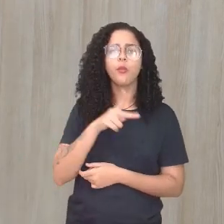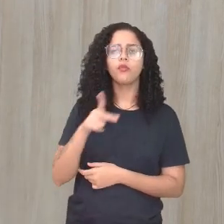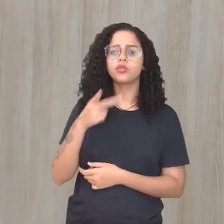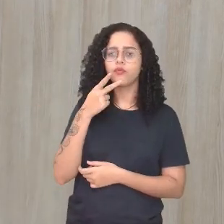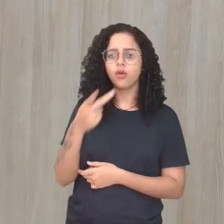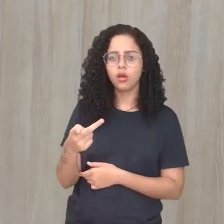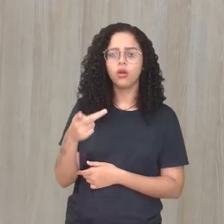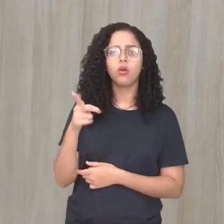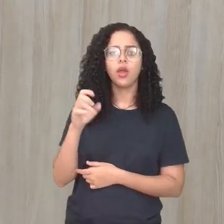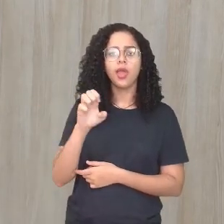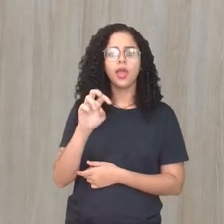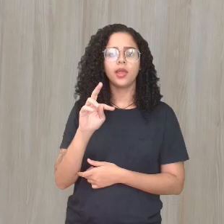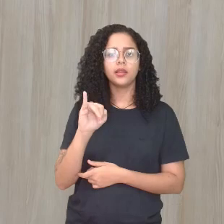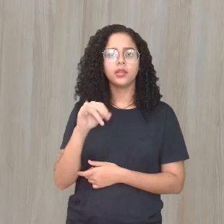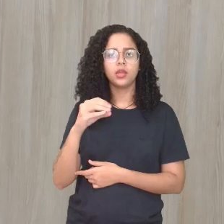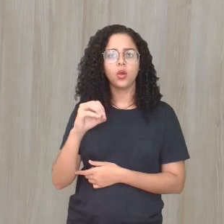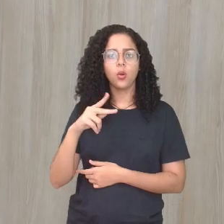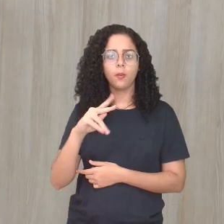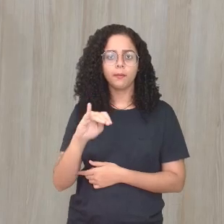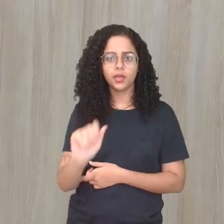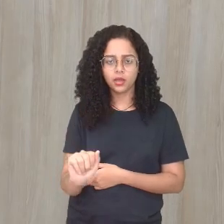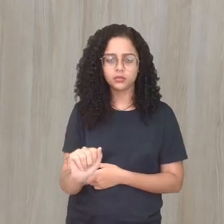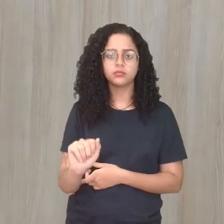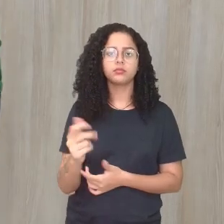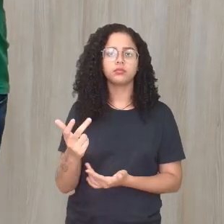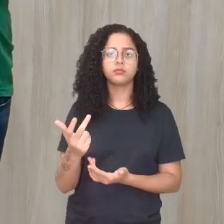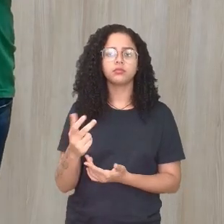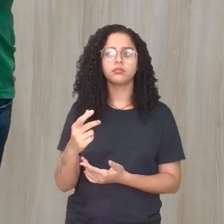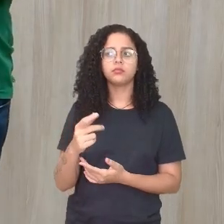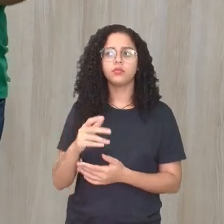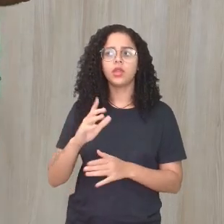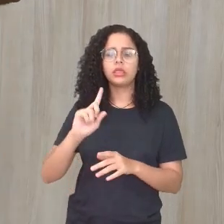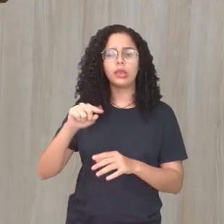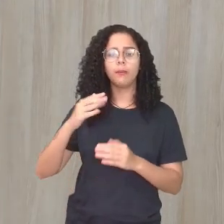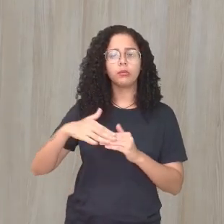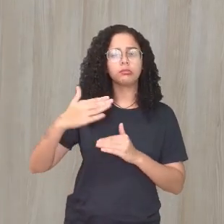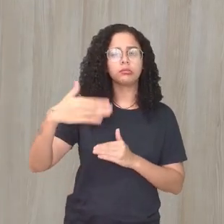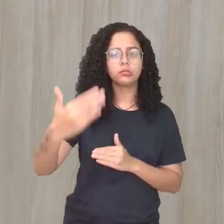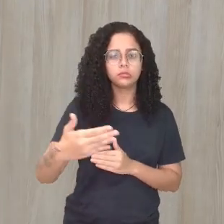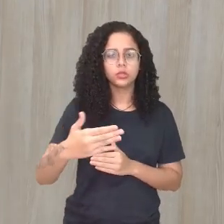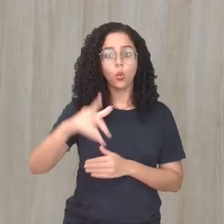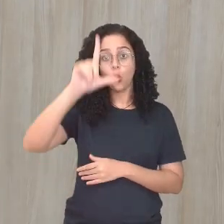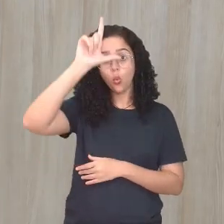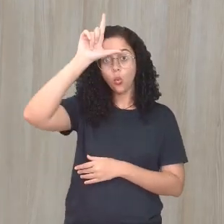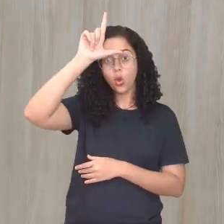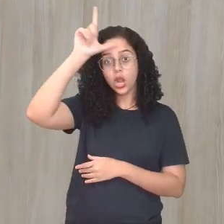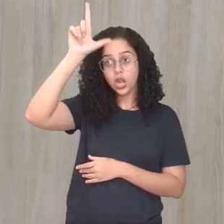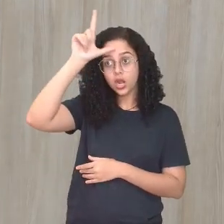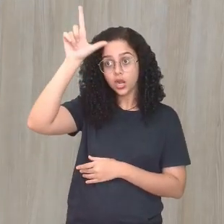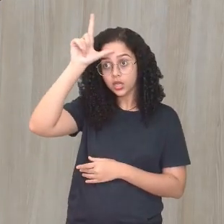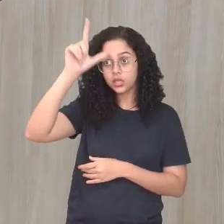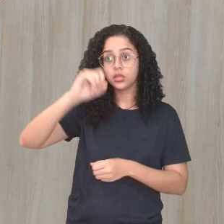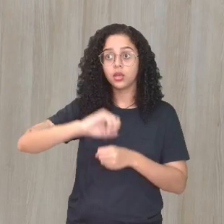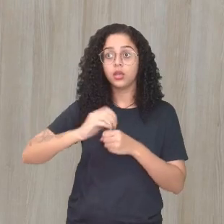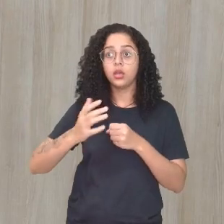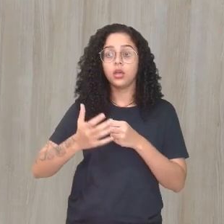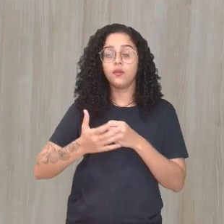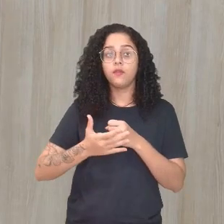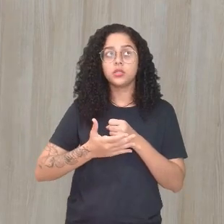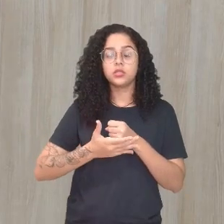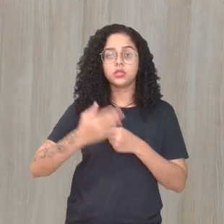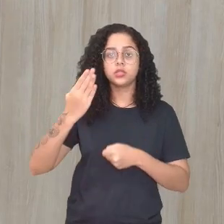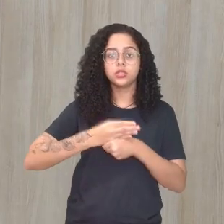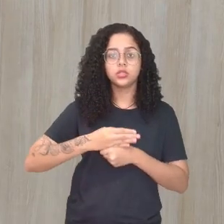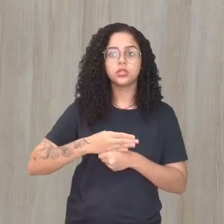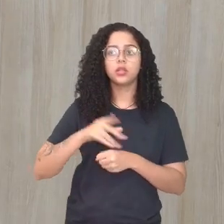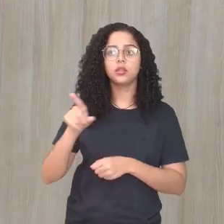a questão da Etiópia, né? A questão da Etiópia que mais na frente o líder fascista Benito Mussolini, que a gente vai falar